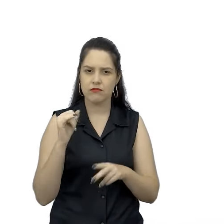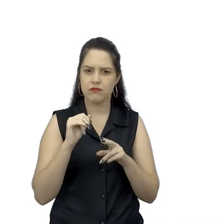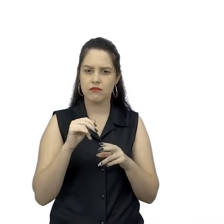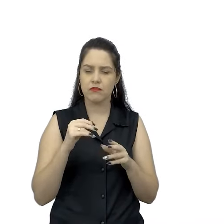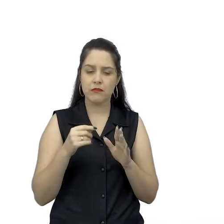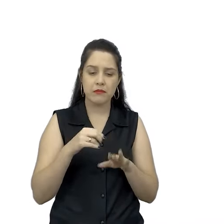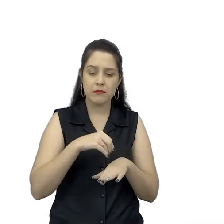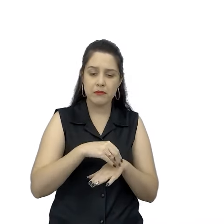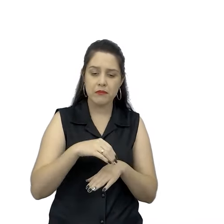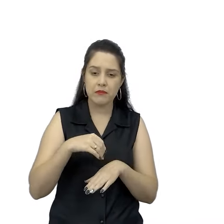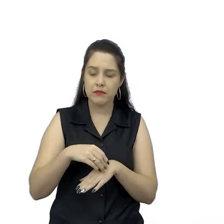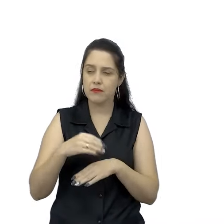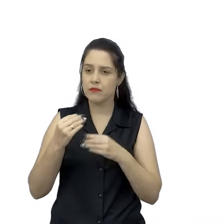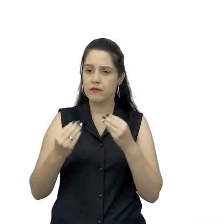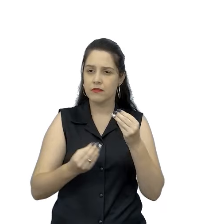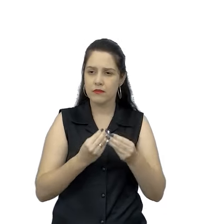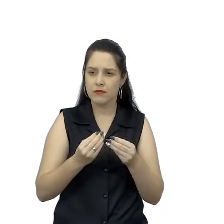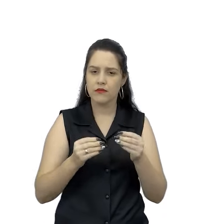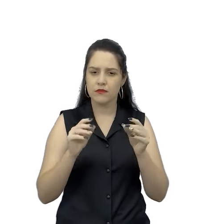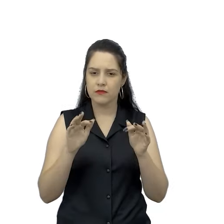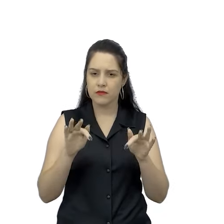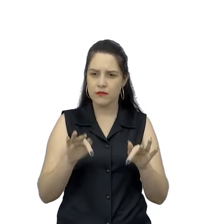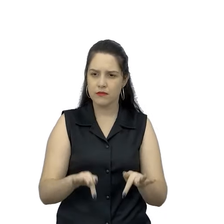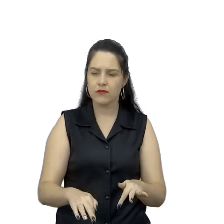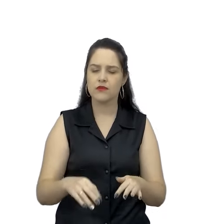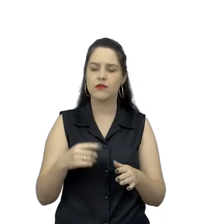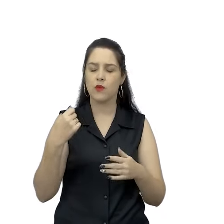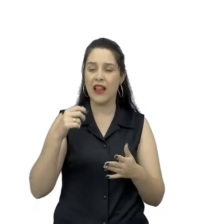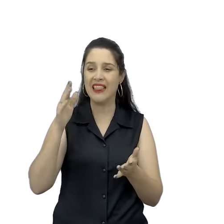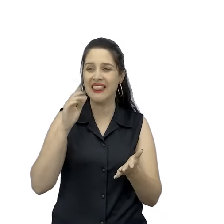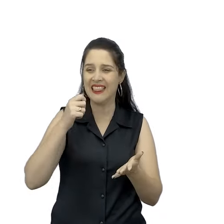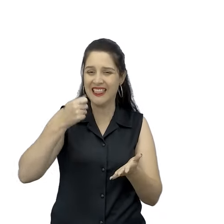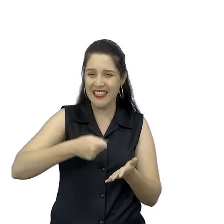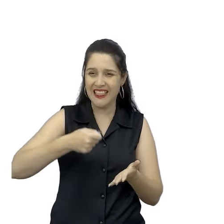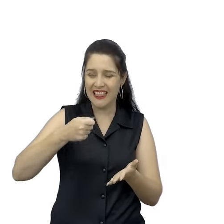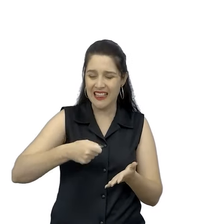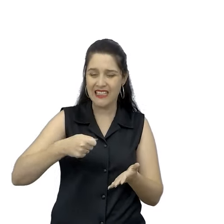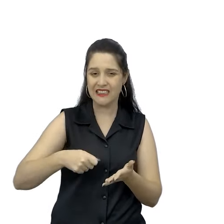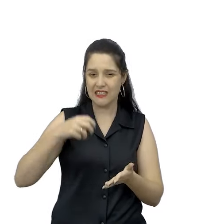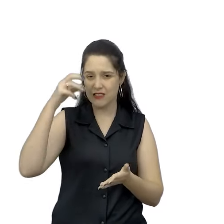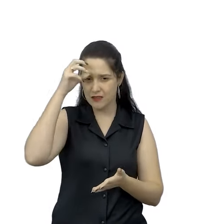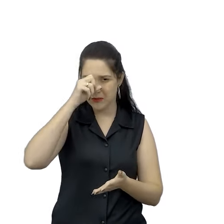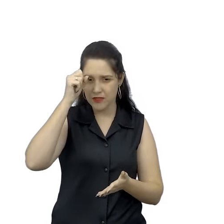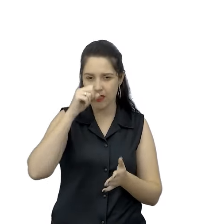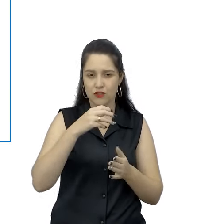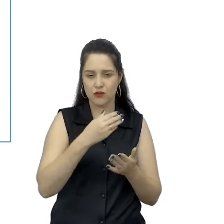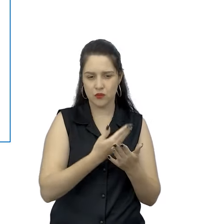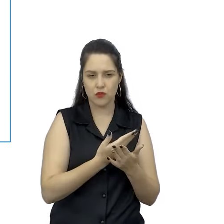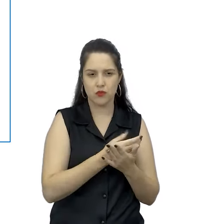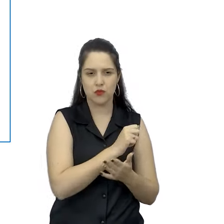destacar o quanto nós ensinamos de acordo com a necessidade de aprendizagem desses estudantes.